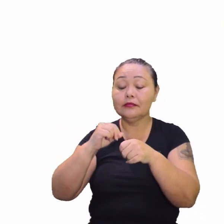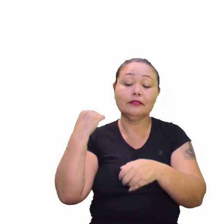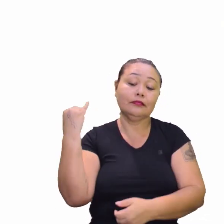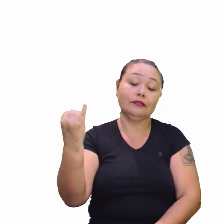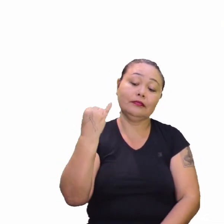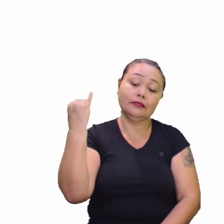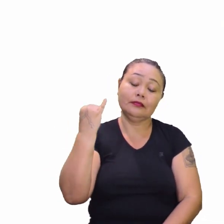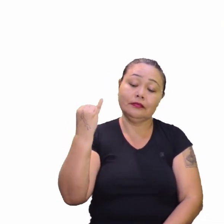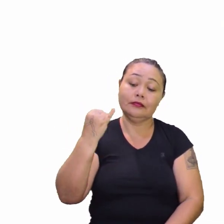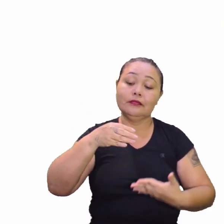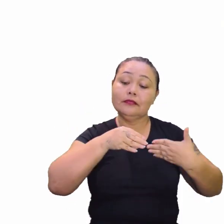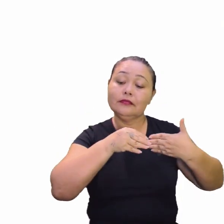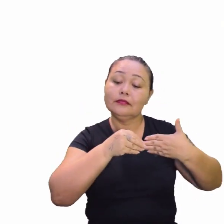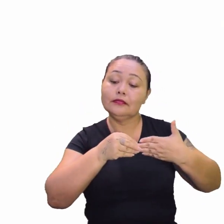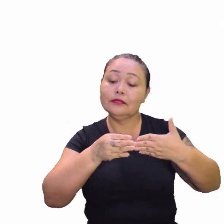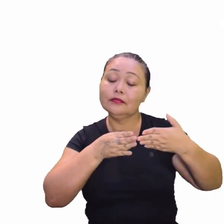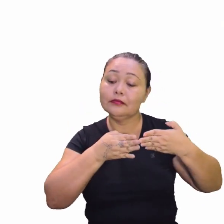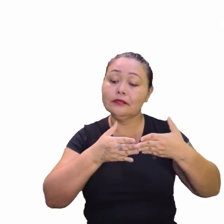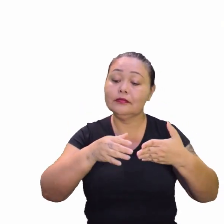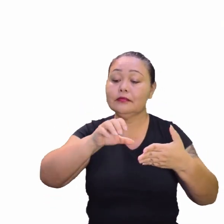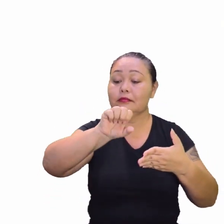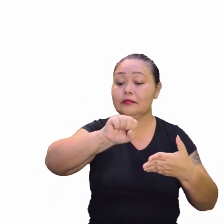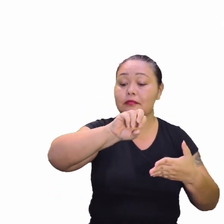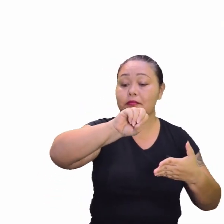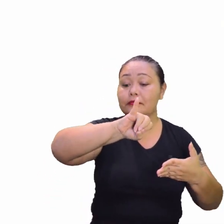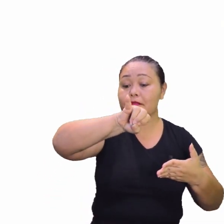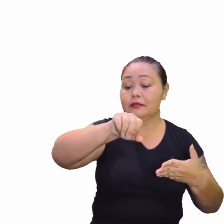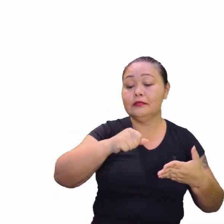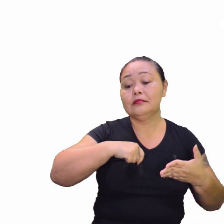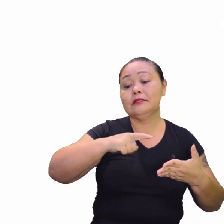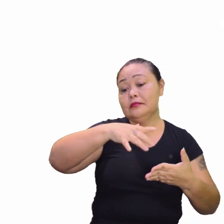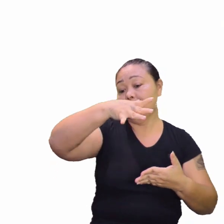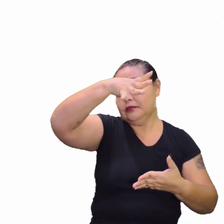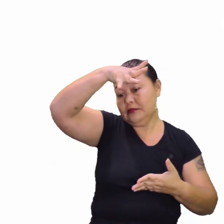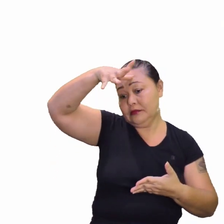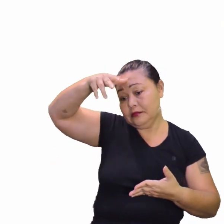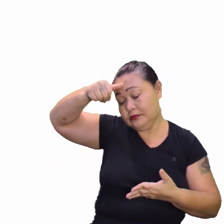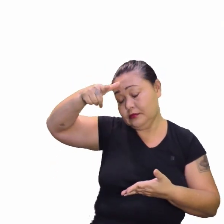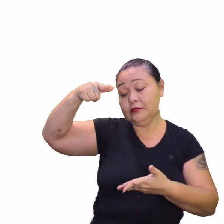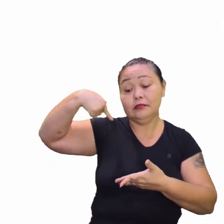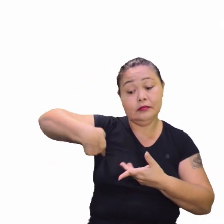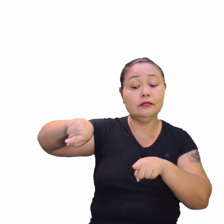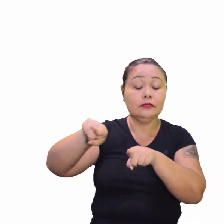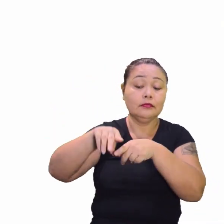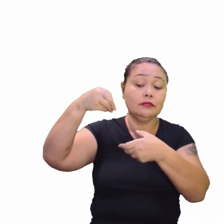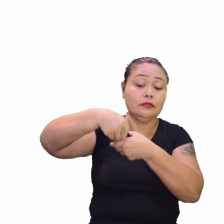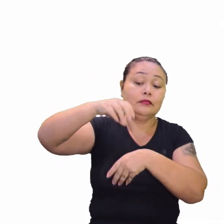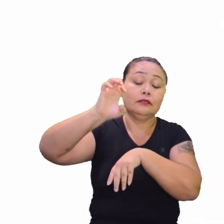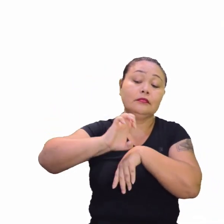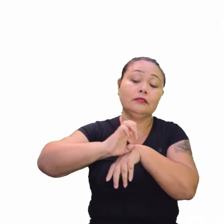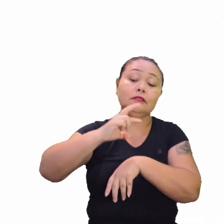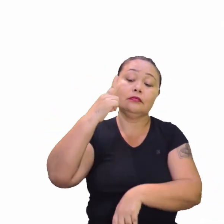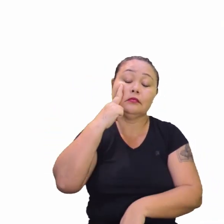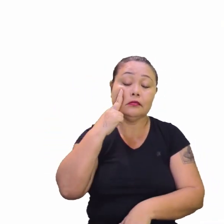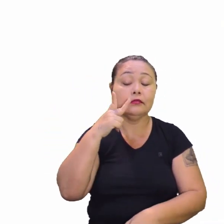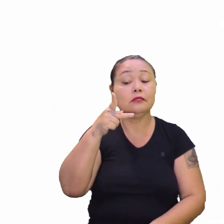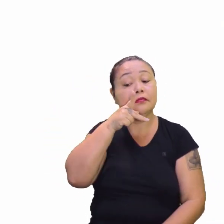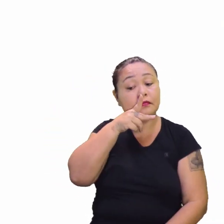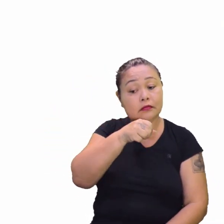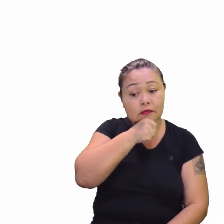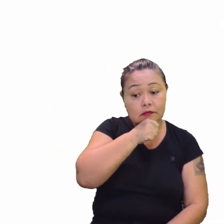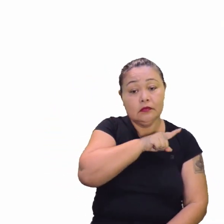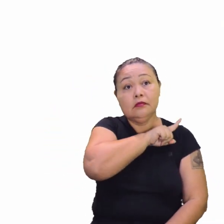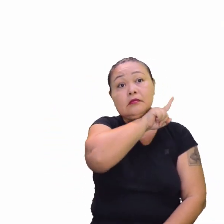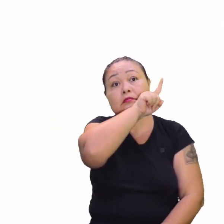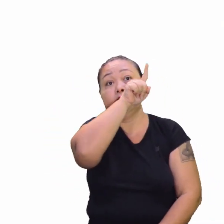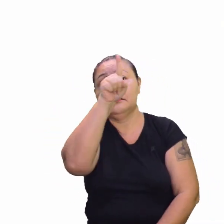importante para o escoamento da soja que vem lá do Mato Grosso e também produzida aqui em Rondônia, que vai de Porto Velho lá